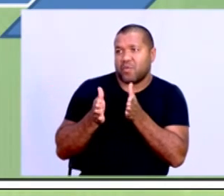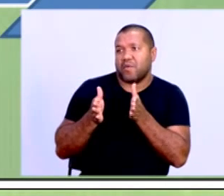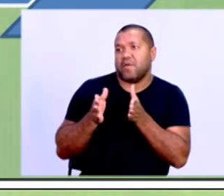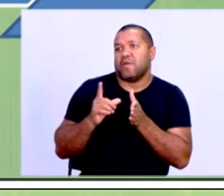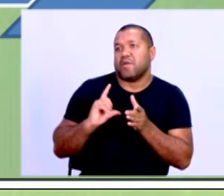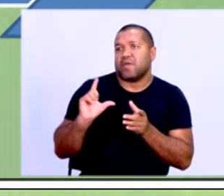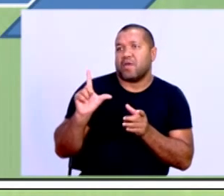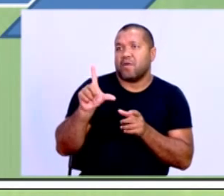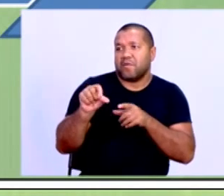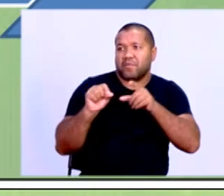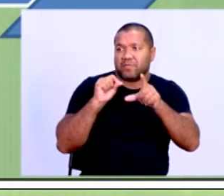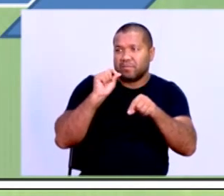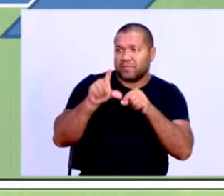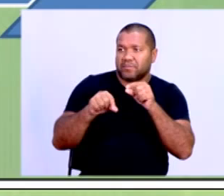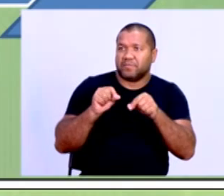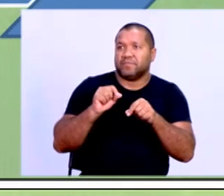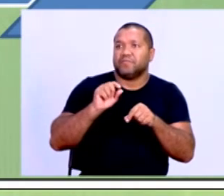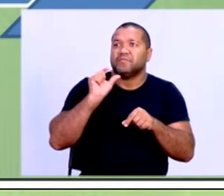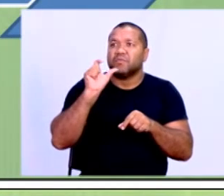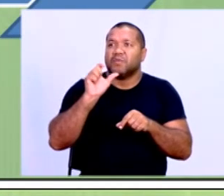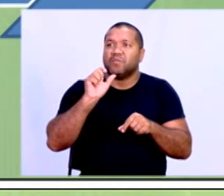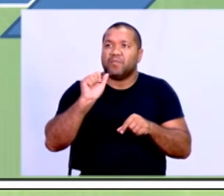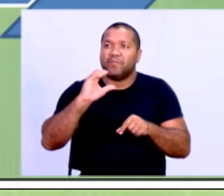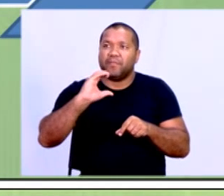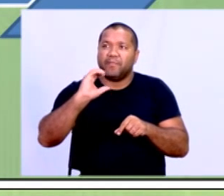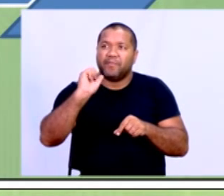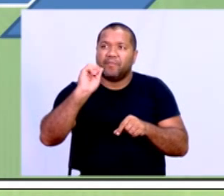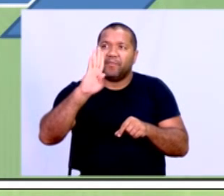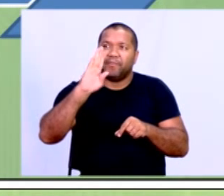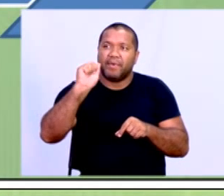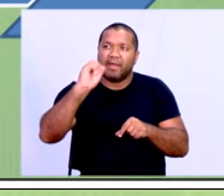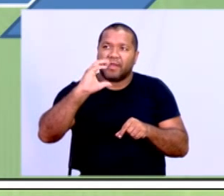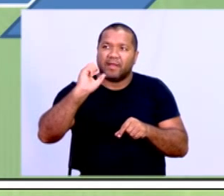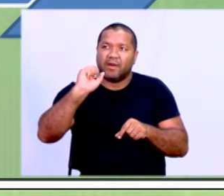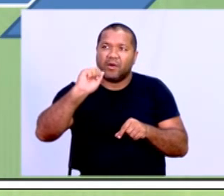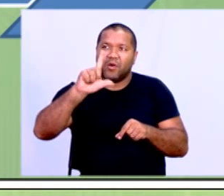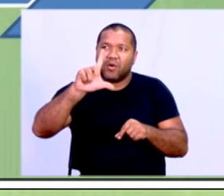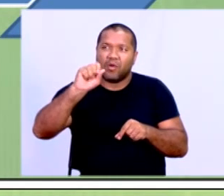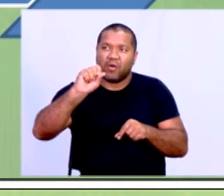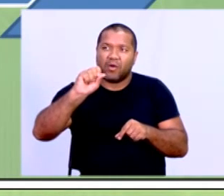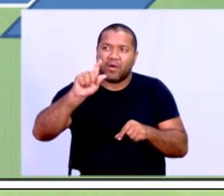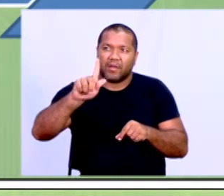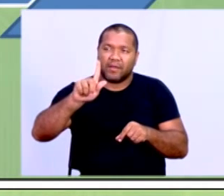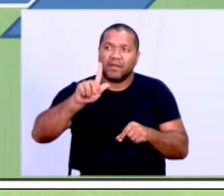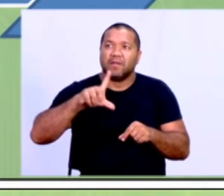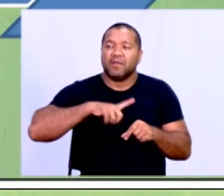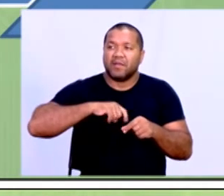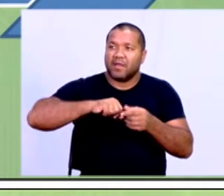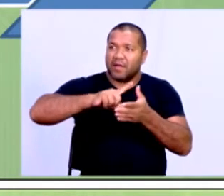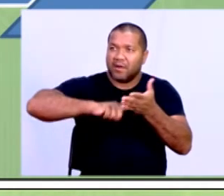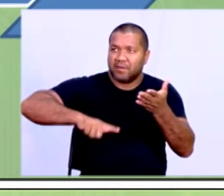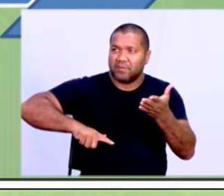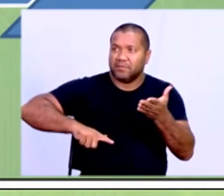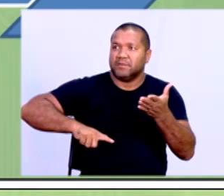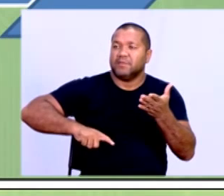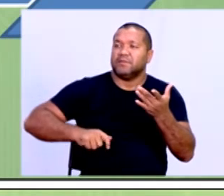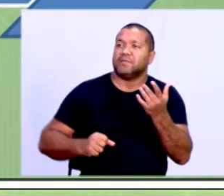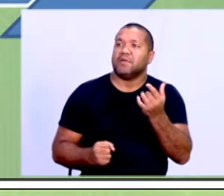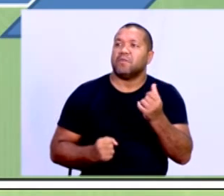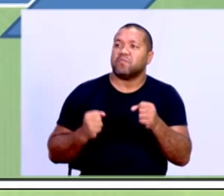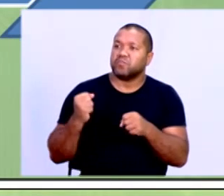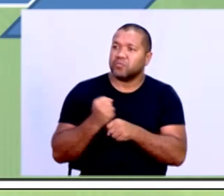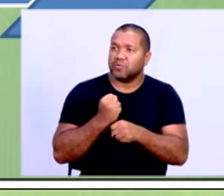pelo Product Backlog, que são as nossas listas, serão construídos e